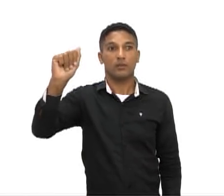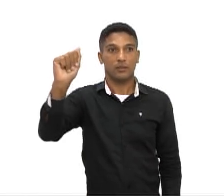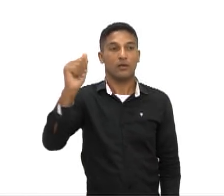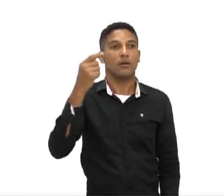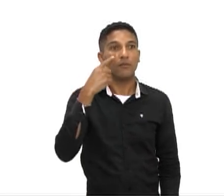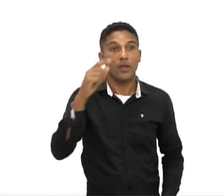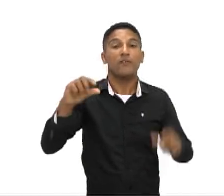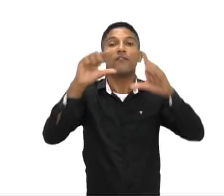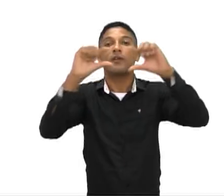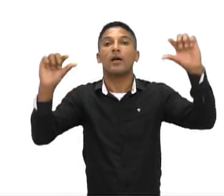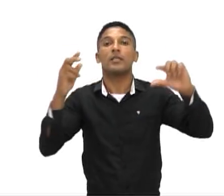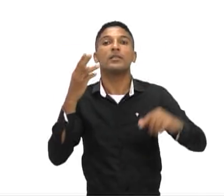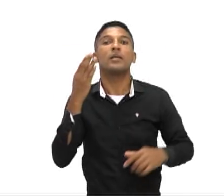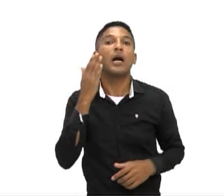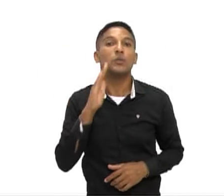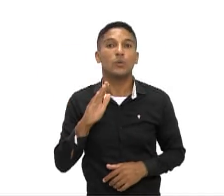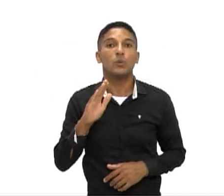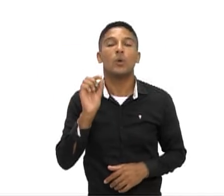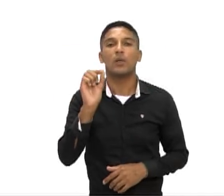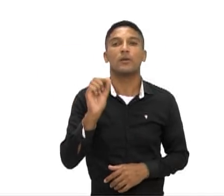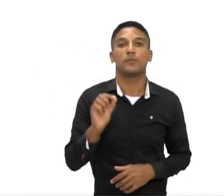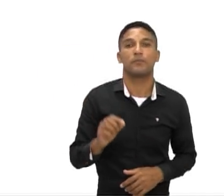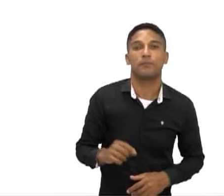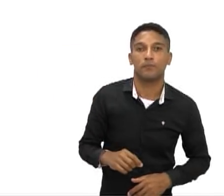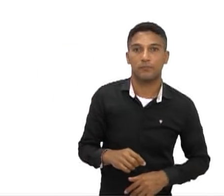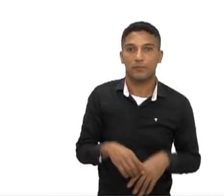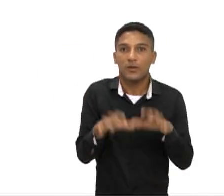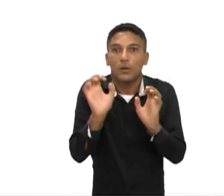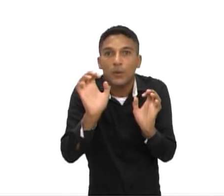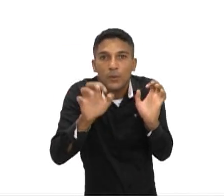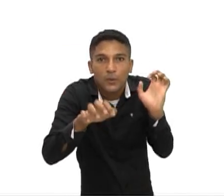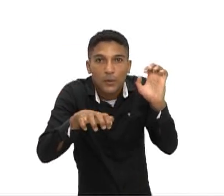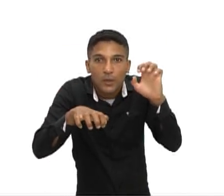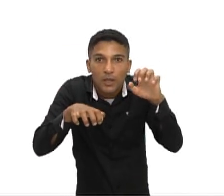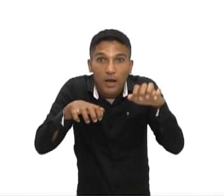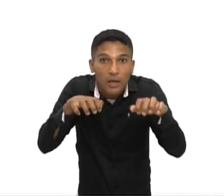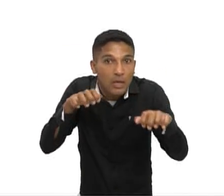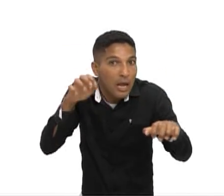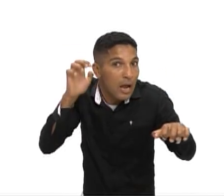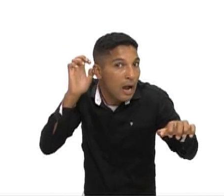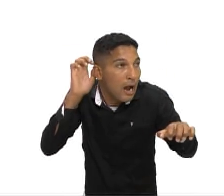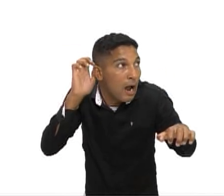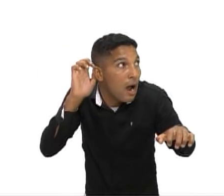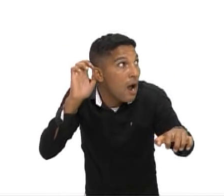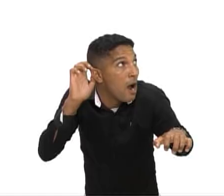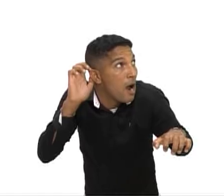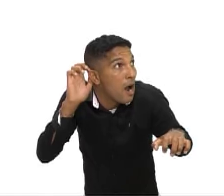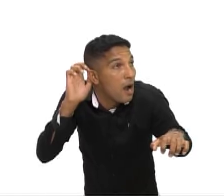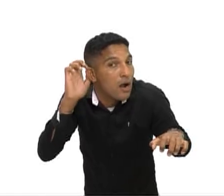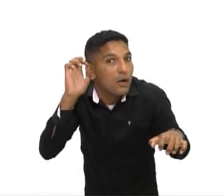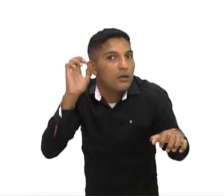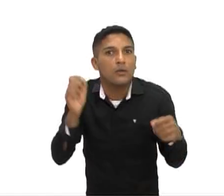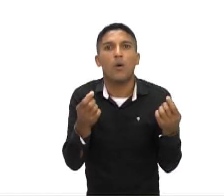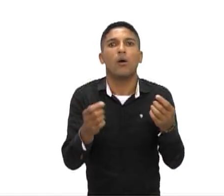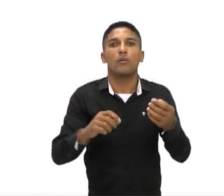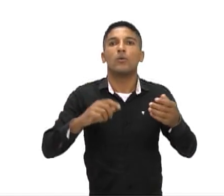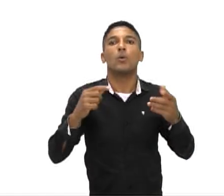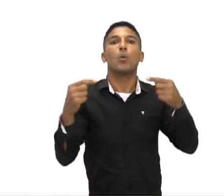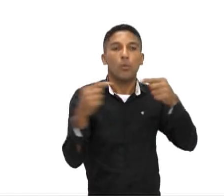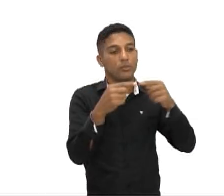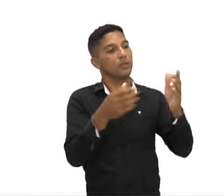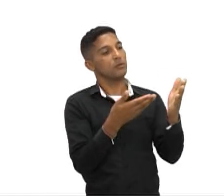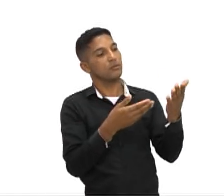O gato logo endireitou as orelhas, querendo ouvir melhor um assunto de tamanho interesse. Vou deixar vocês respondendo essa questão